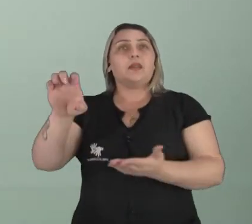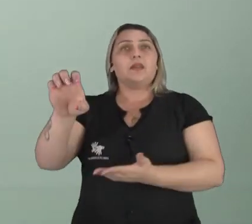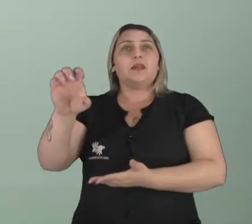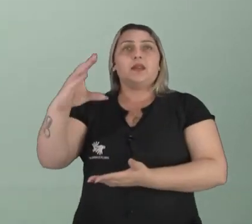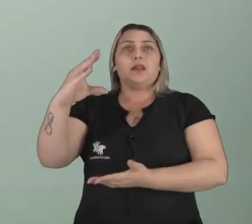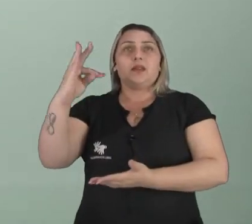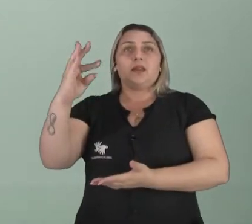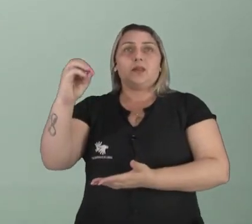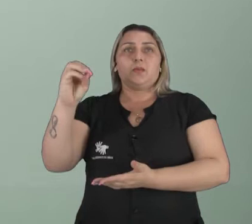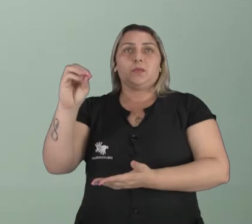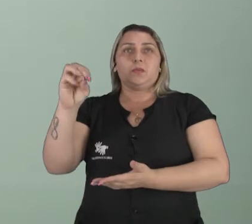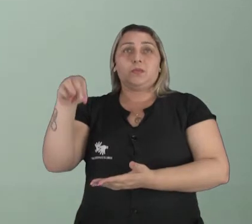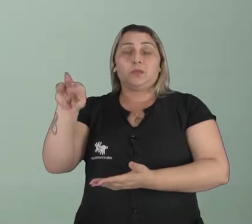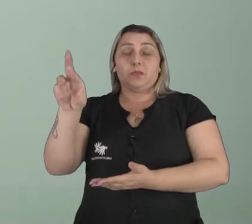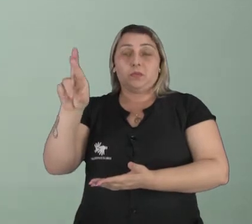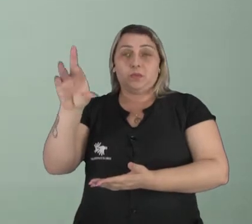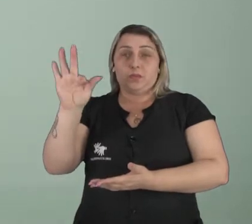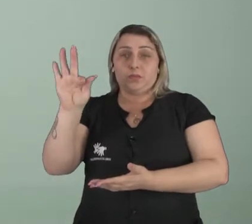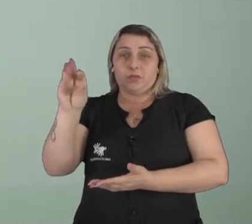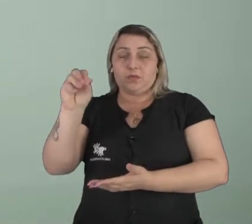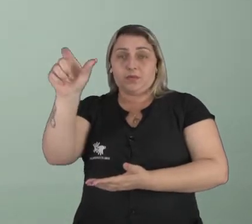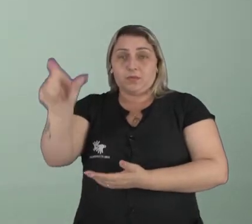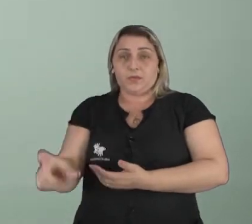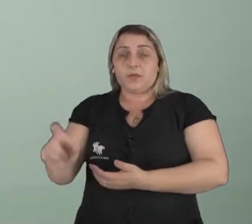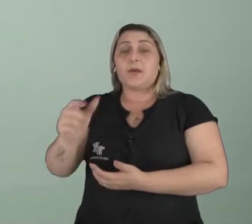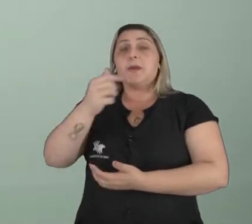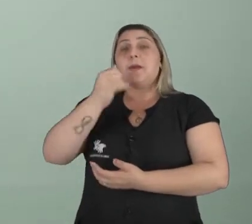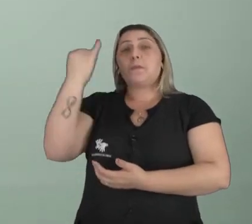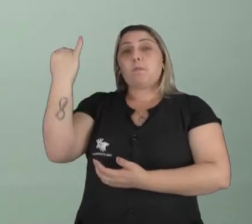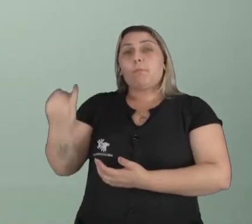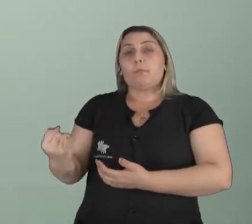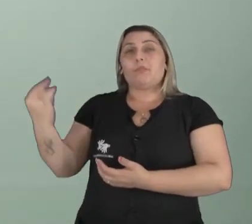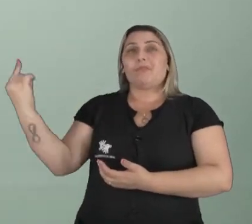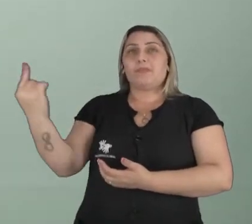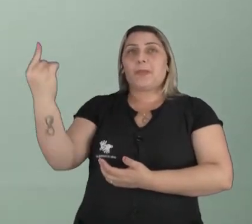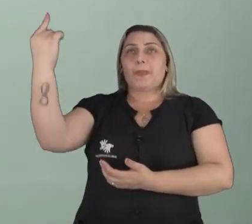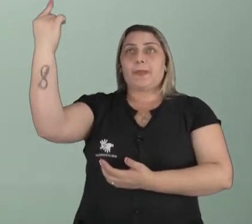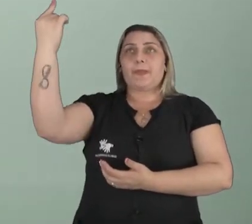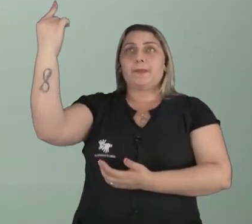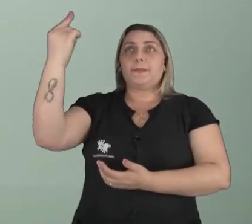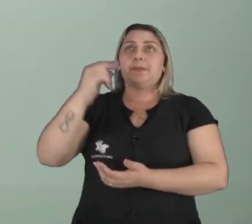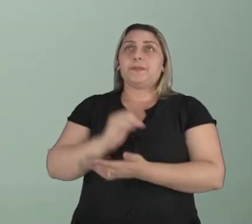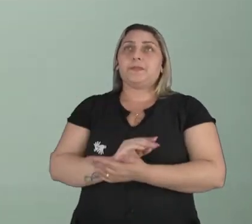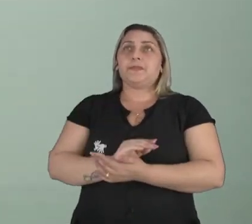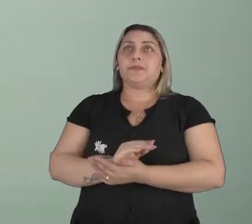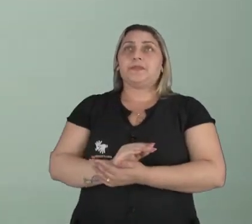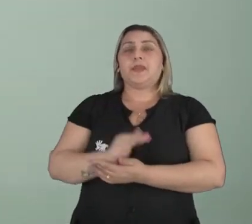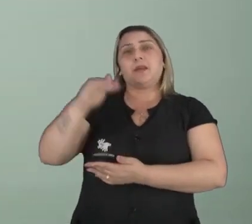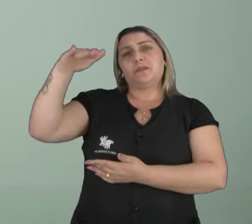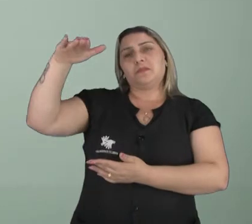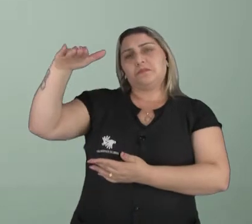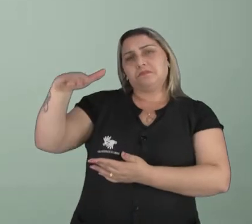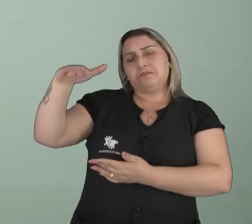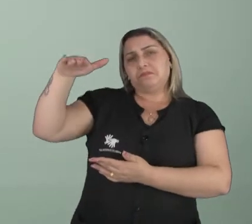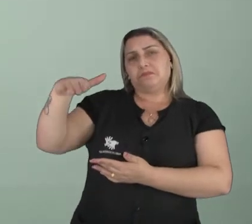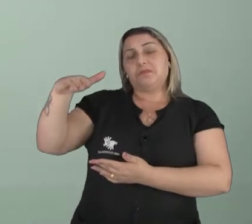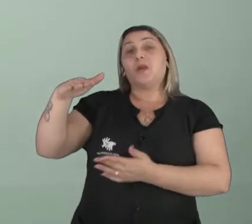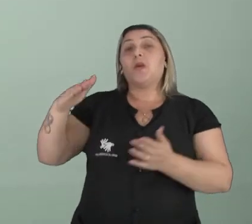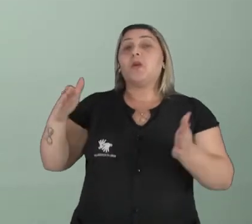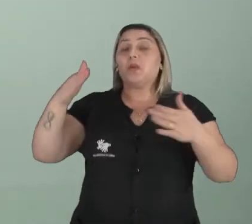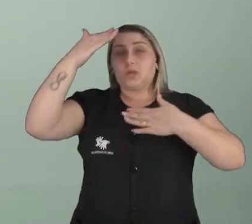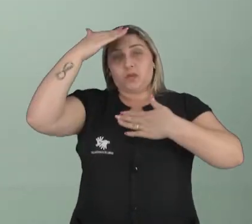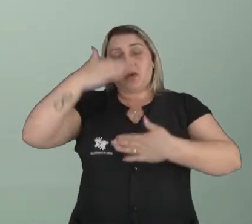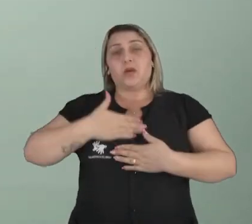ectomorfo de acordo com a imagem ao indivíduo magro né a alto e pequeno digamos assim a estrutura